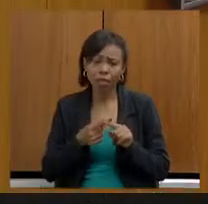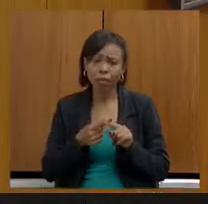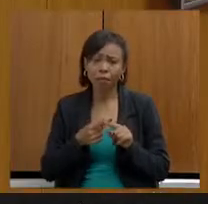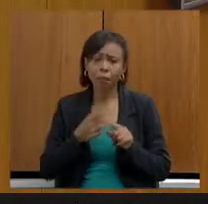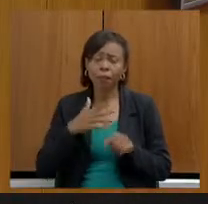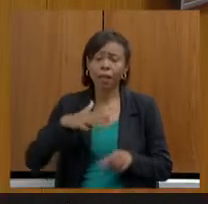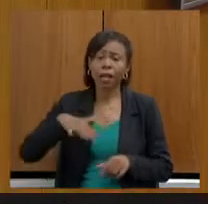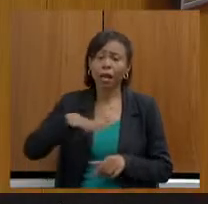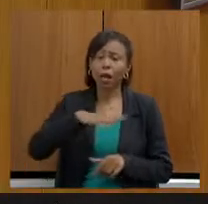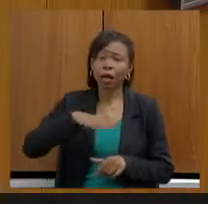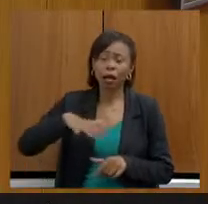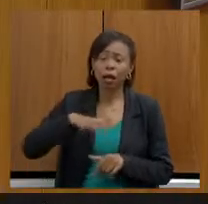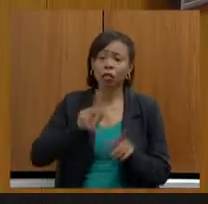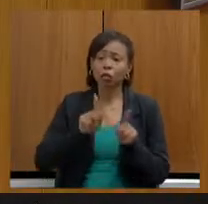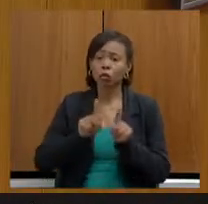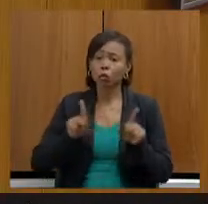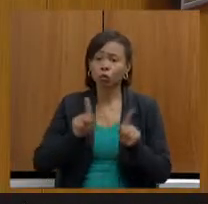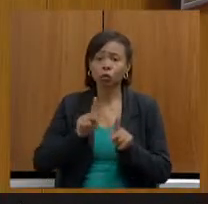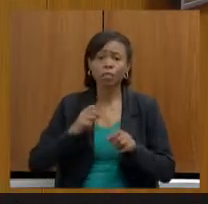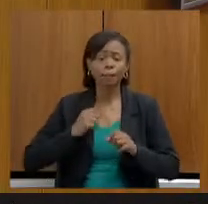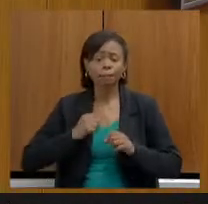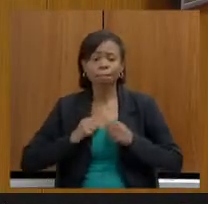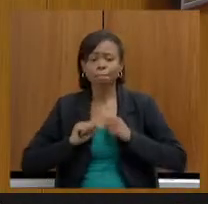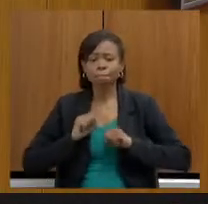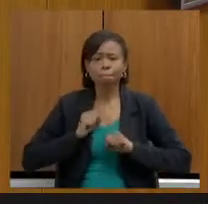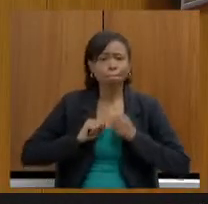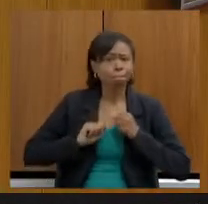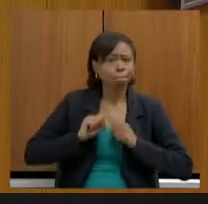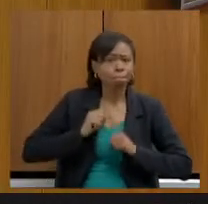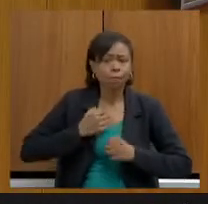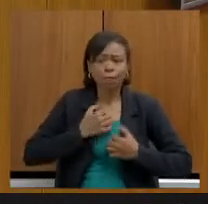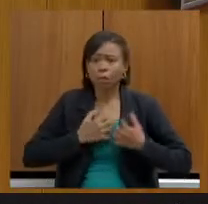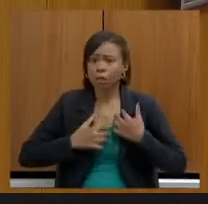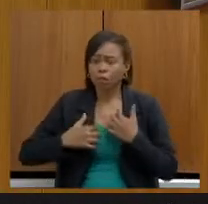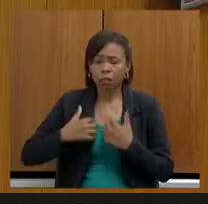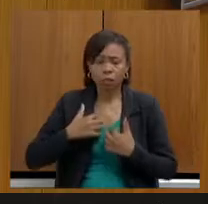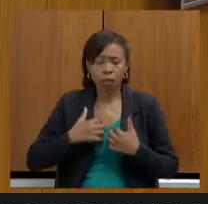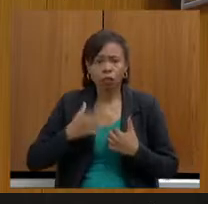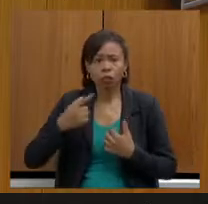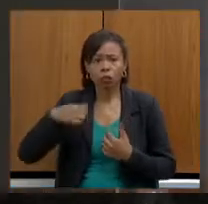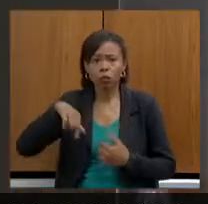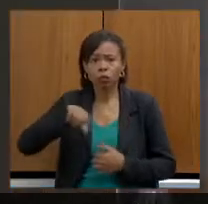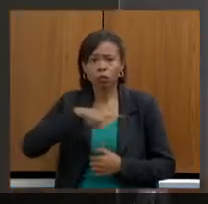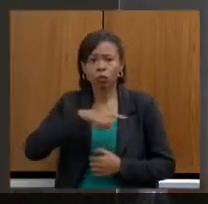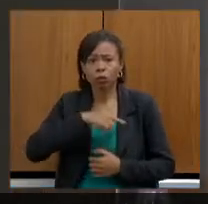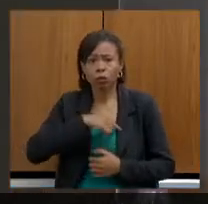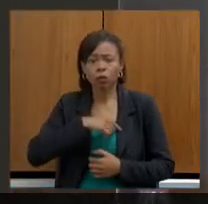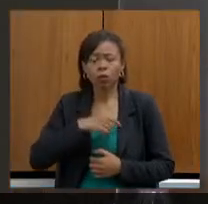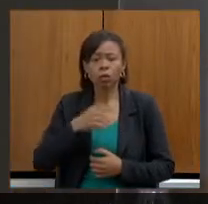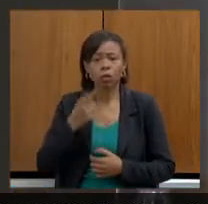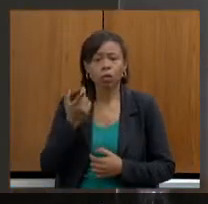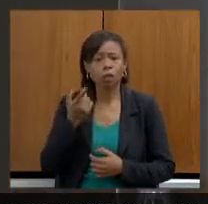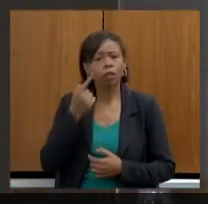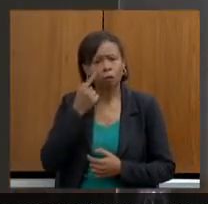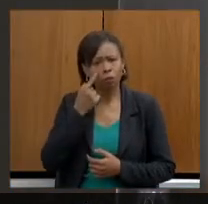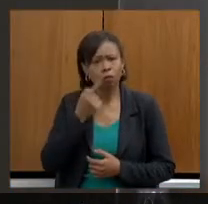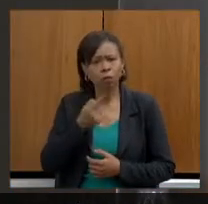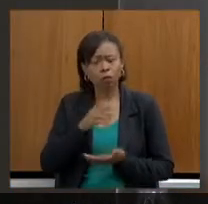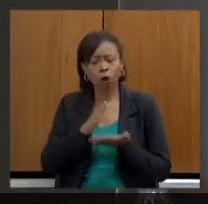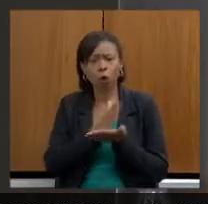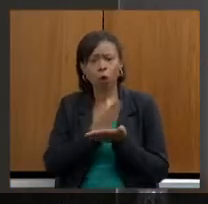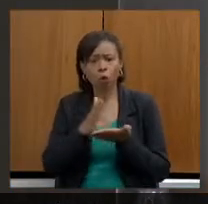por parte desses trabalhadores era nós estamos assistindo trabalhadores da educação se